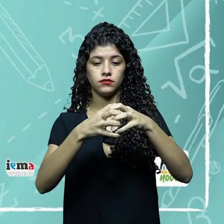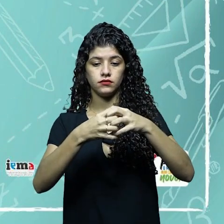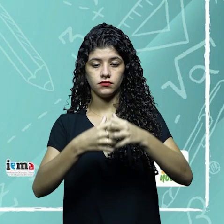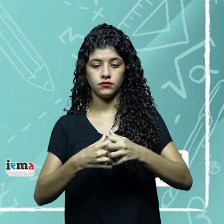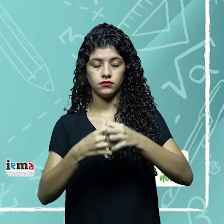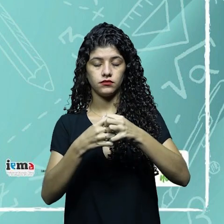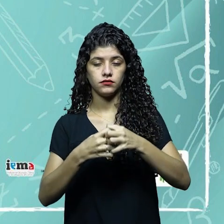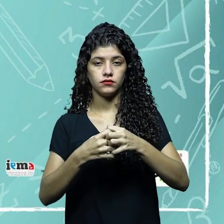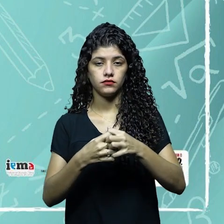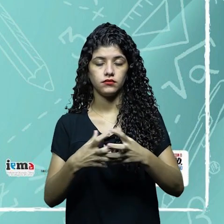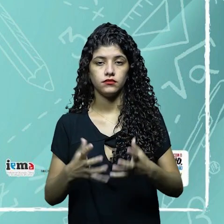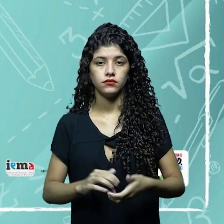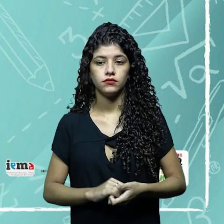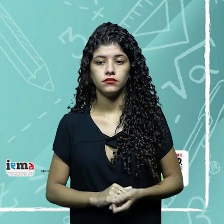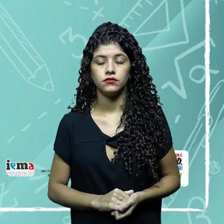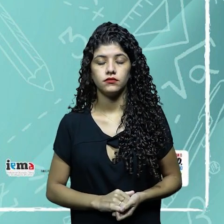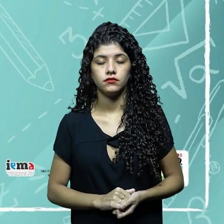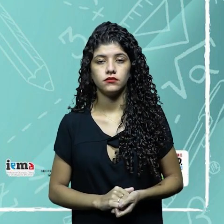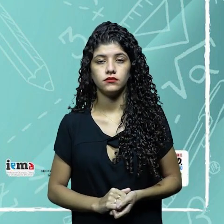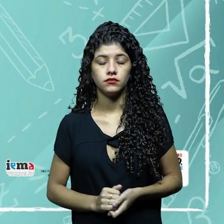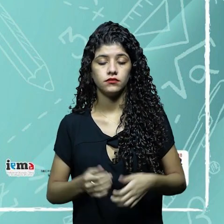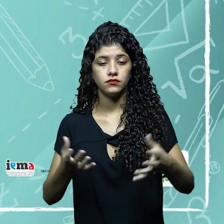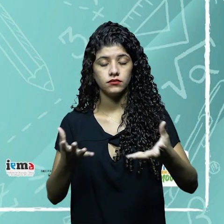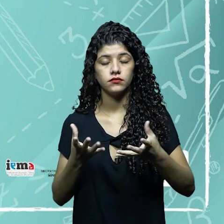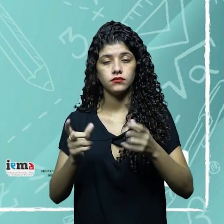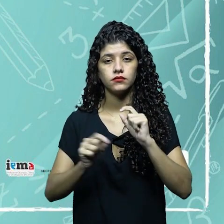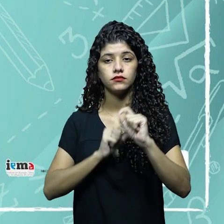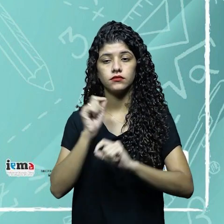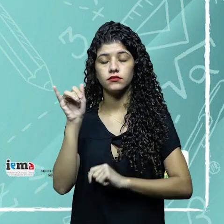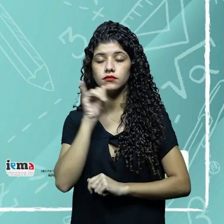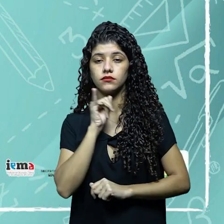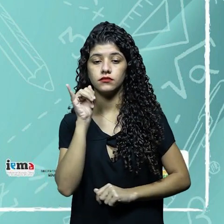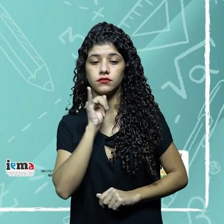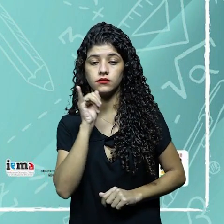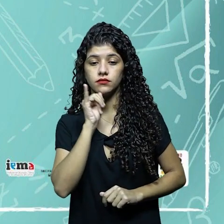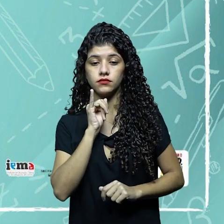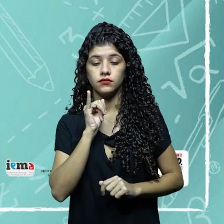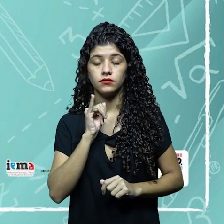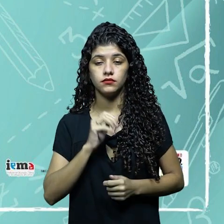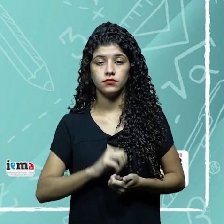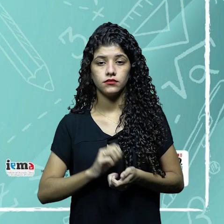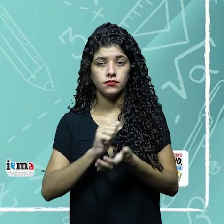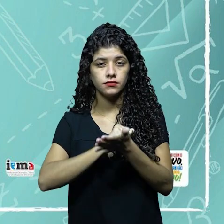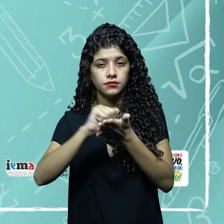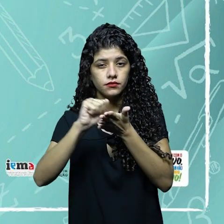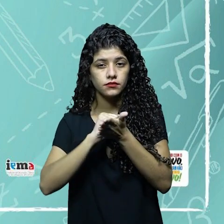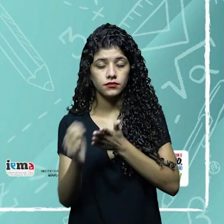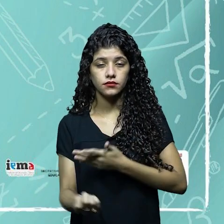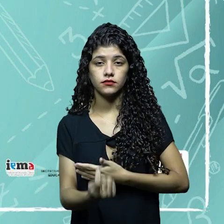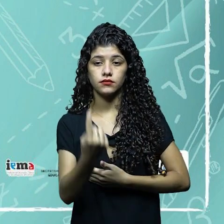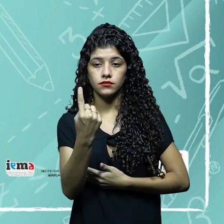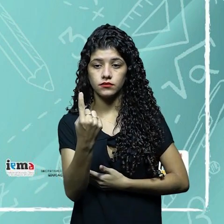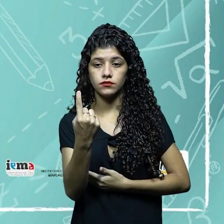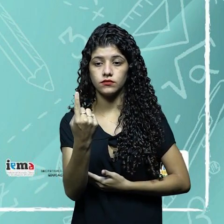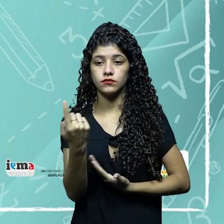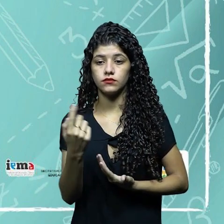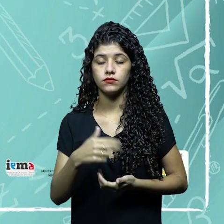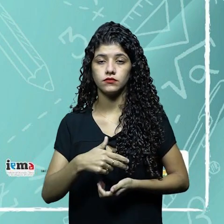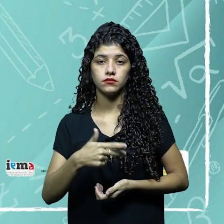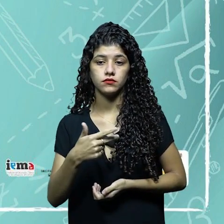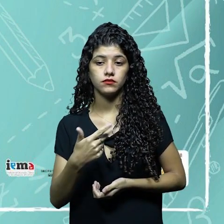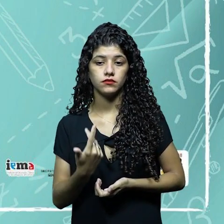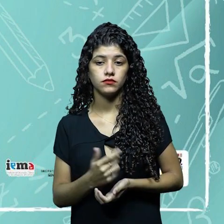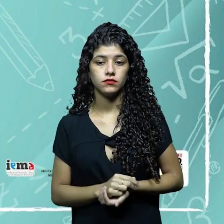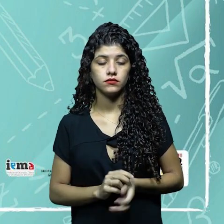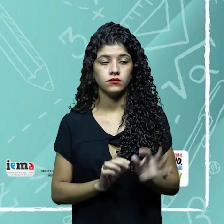uma interligação com um. Se eu quiser, por exemplo, remover o ponto